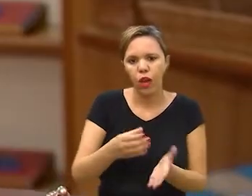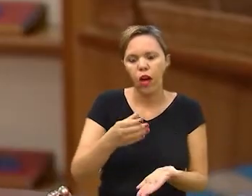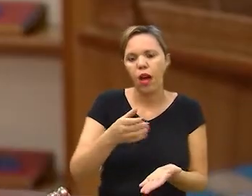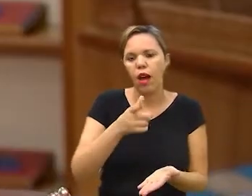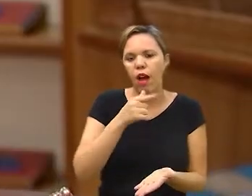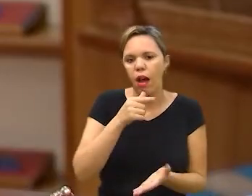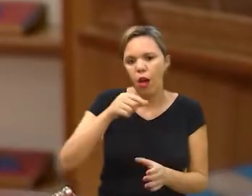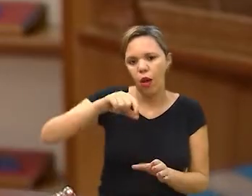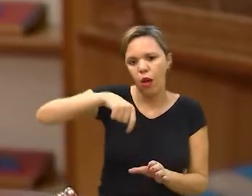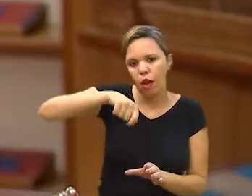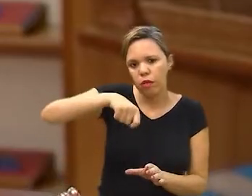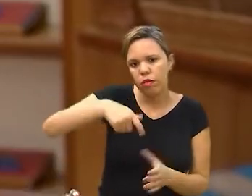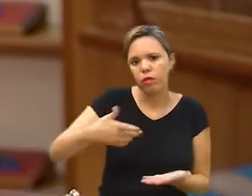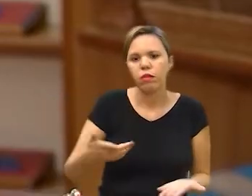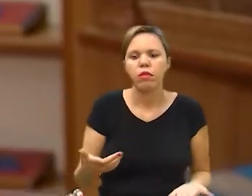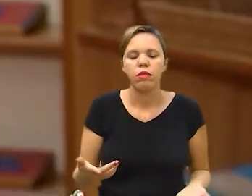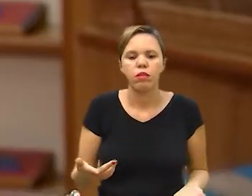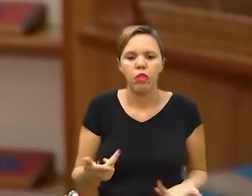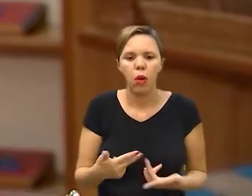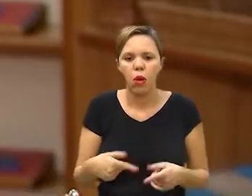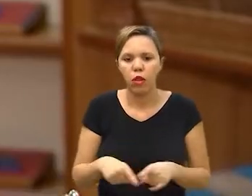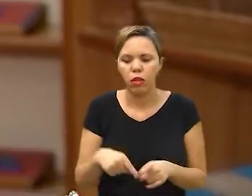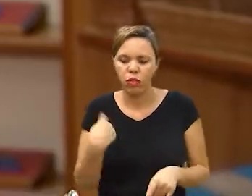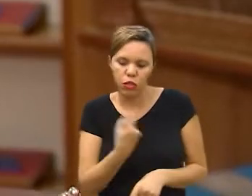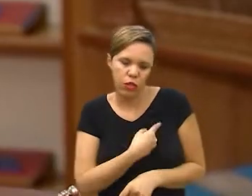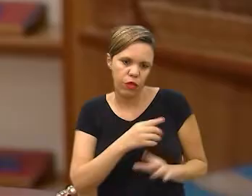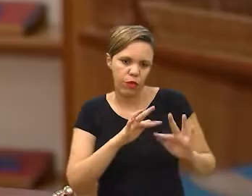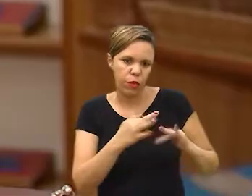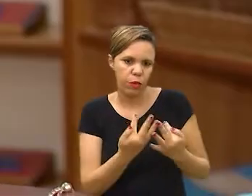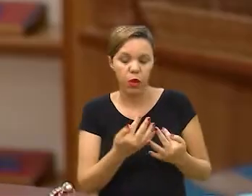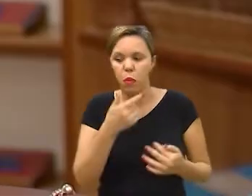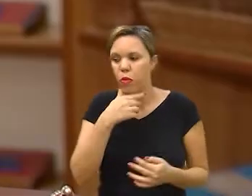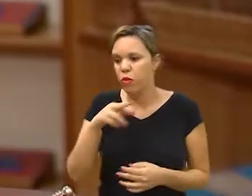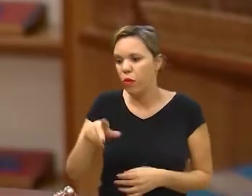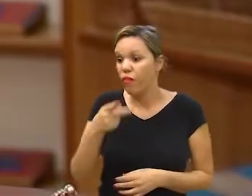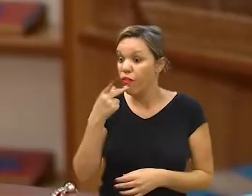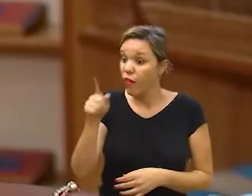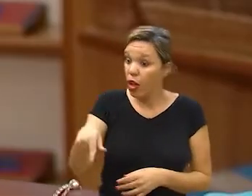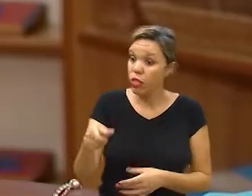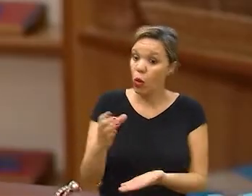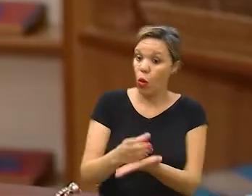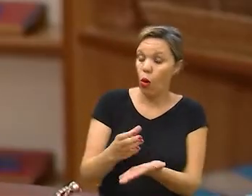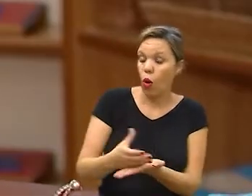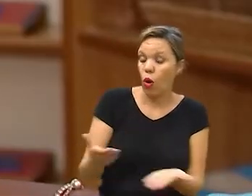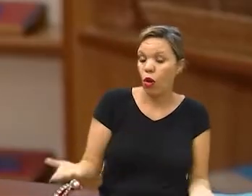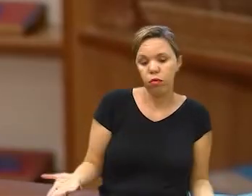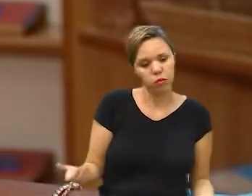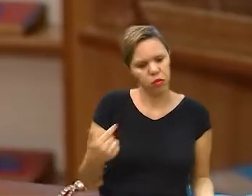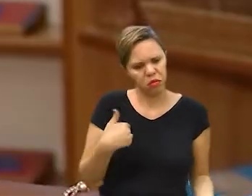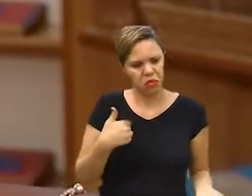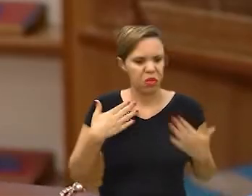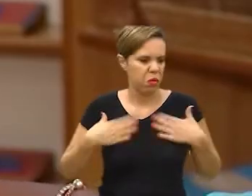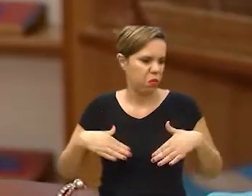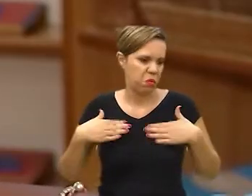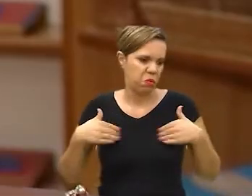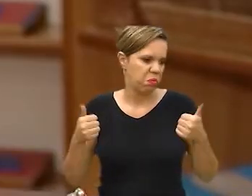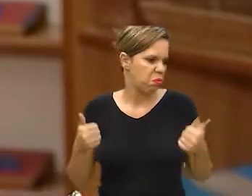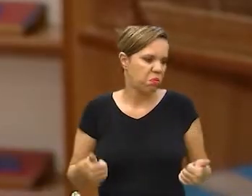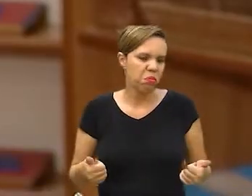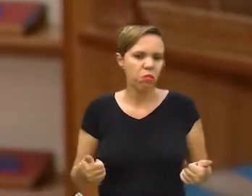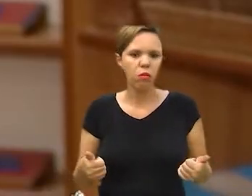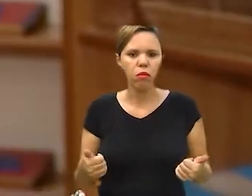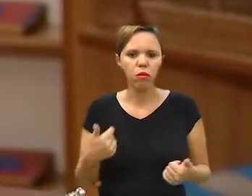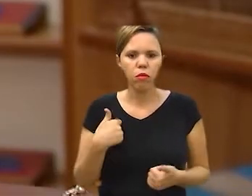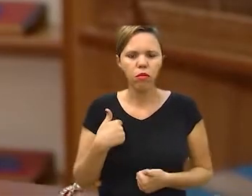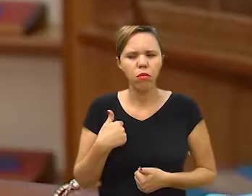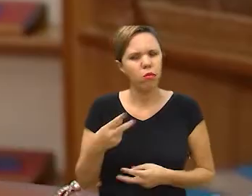vão colocar alguma coisa e nossos pais, meus irmãos falam, olha, ele tá com um copo, e para mim é tranquilo, né? E daí